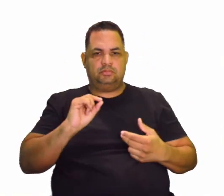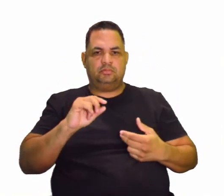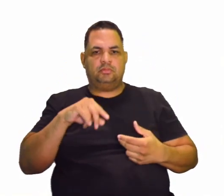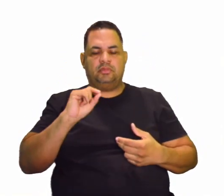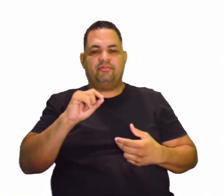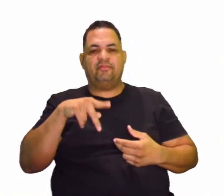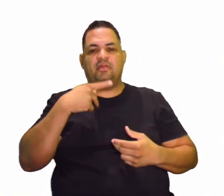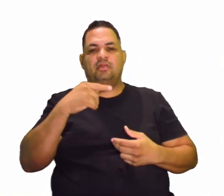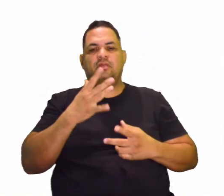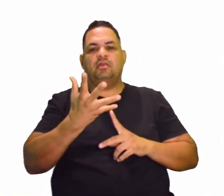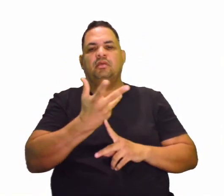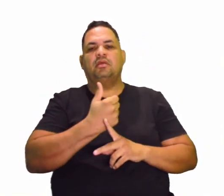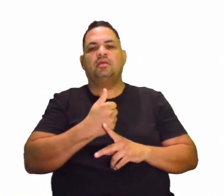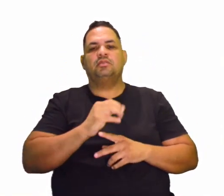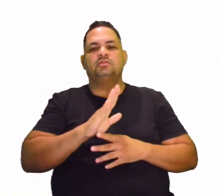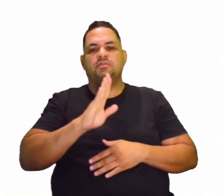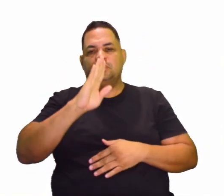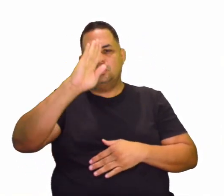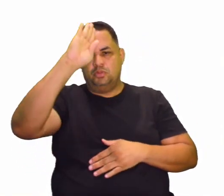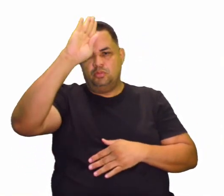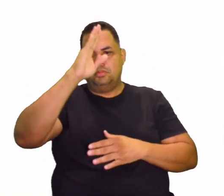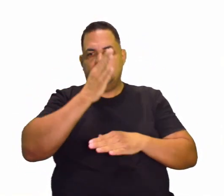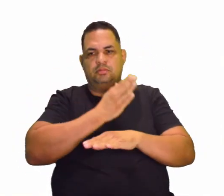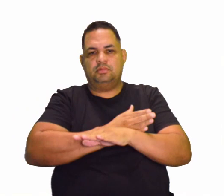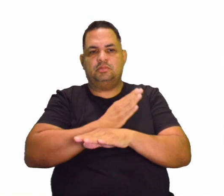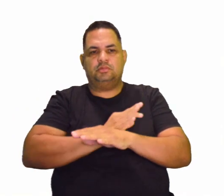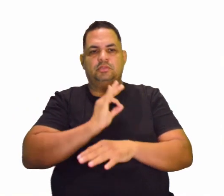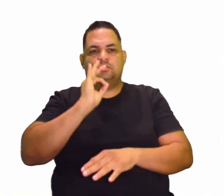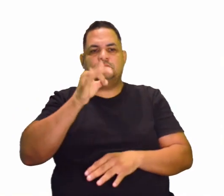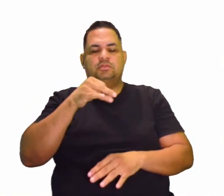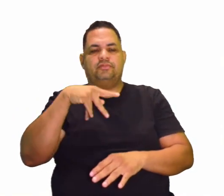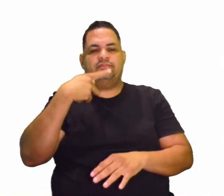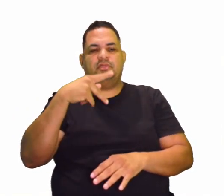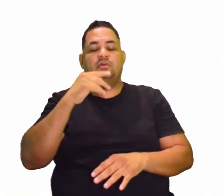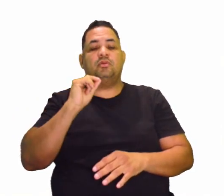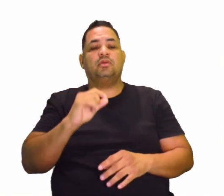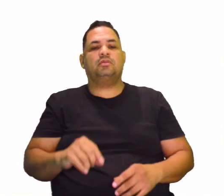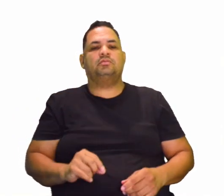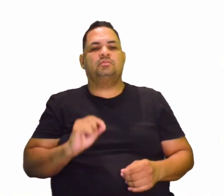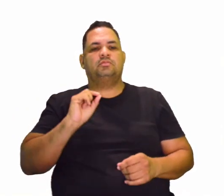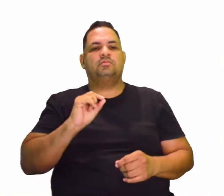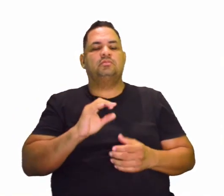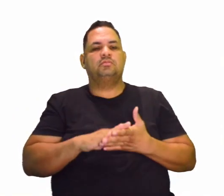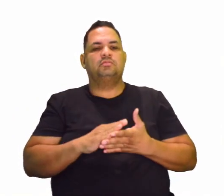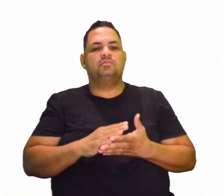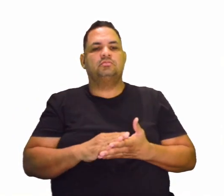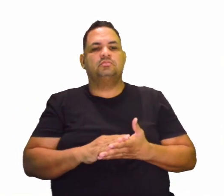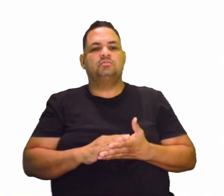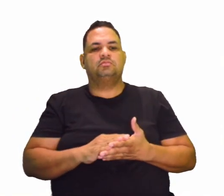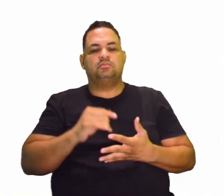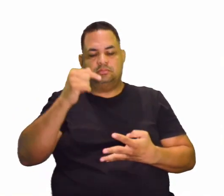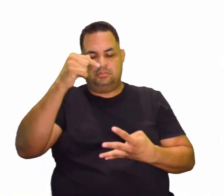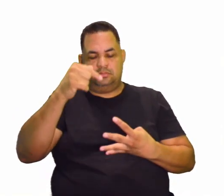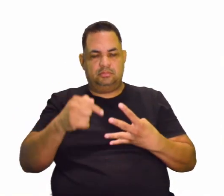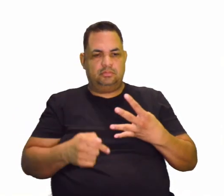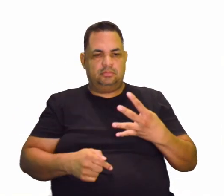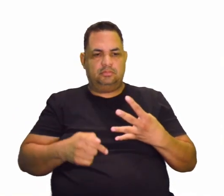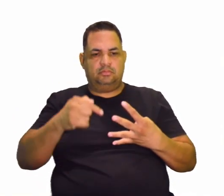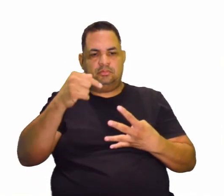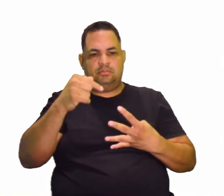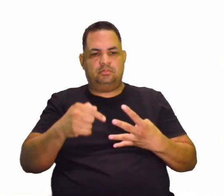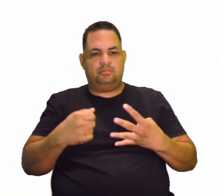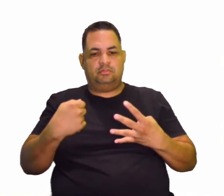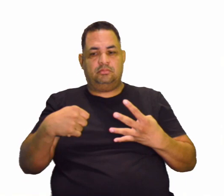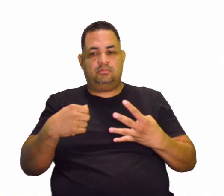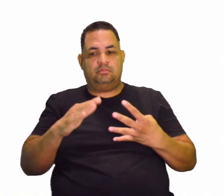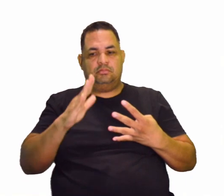arte romana e medieval, está correto. Então, nós temos aqui 4 asserções e vocês precisam